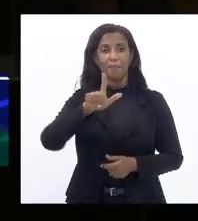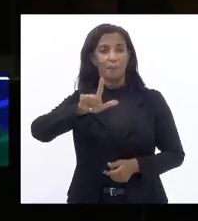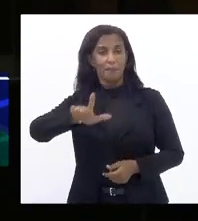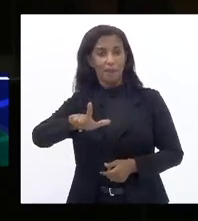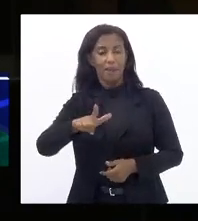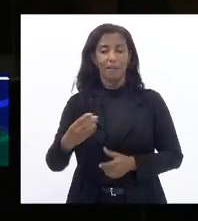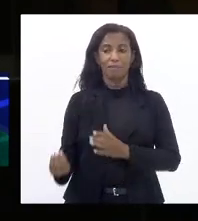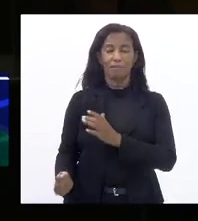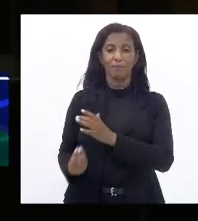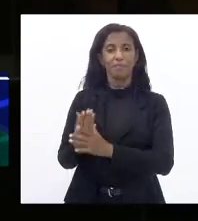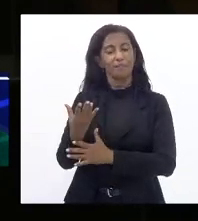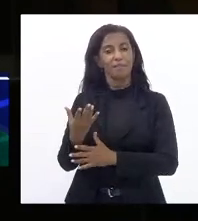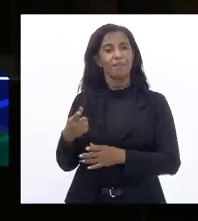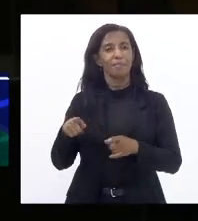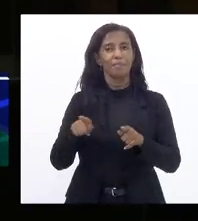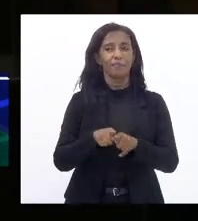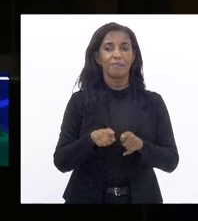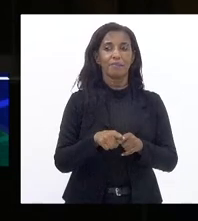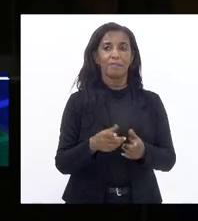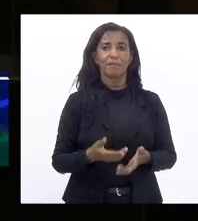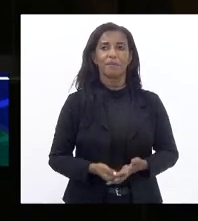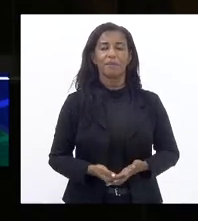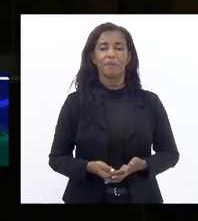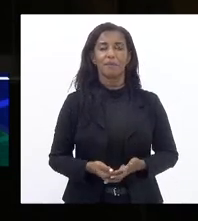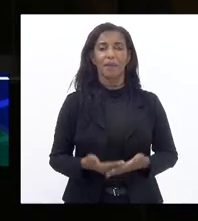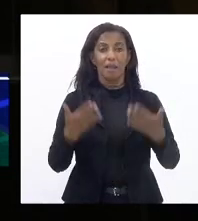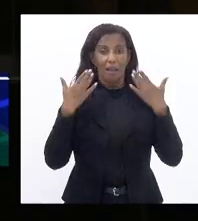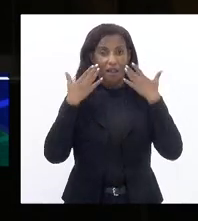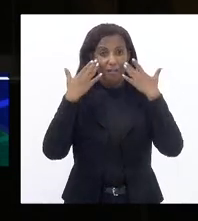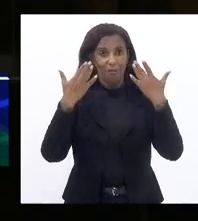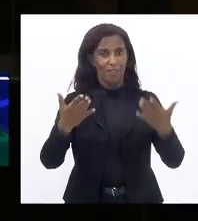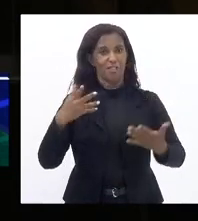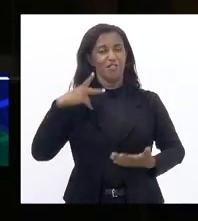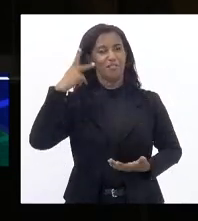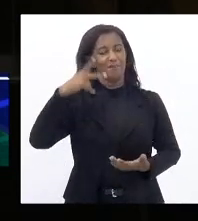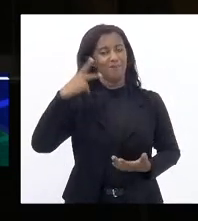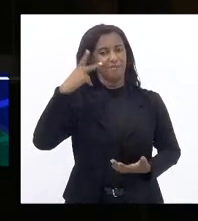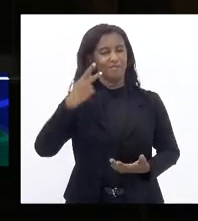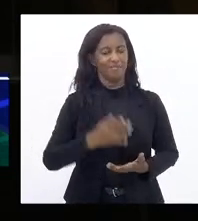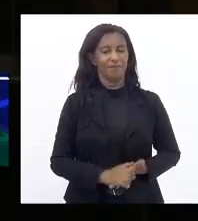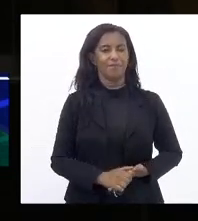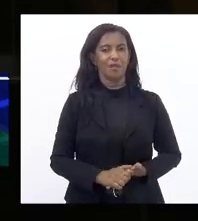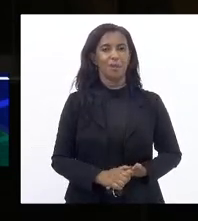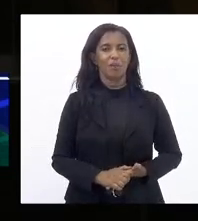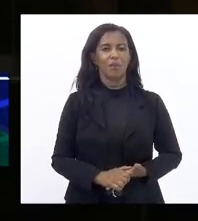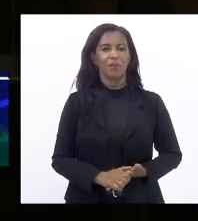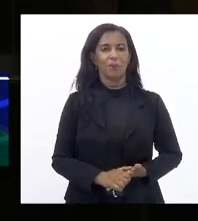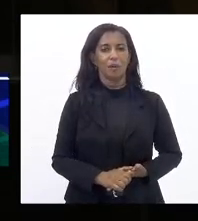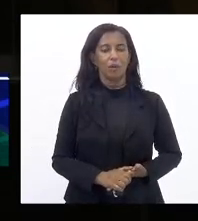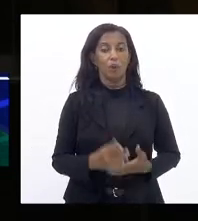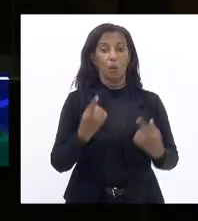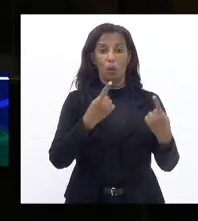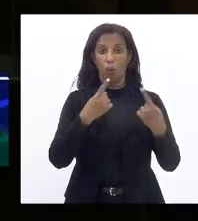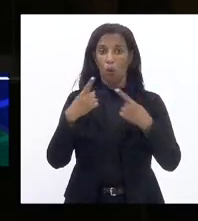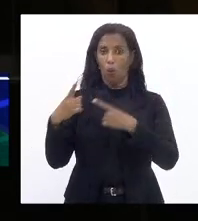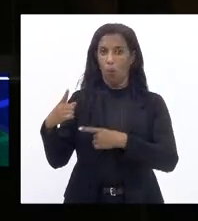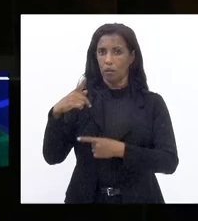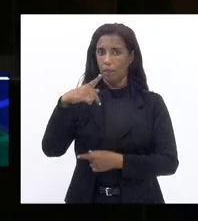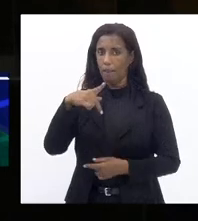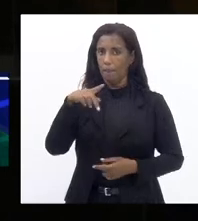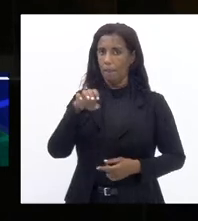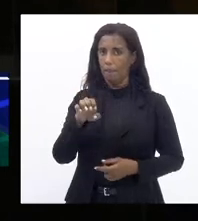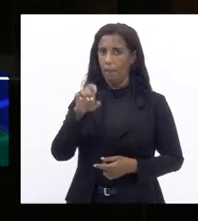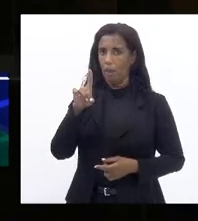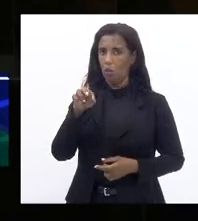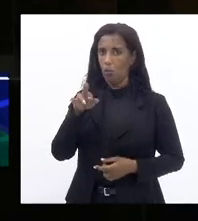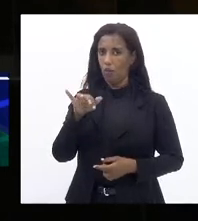que criou, não é, a Frente Parlamentar de Combate à Pedofilia, ao Abuso e à